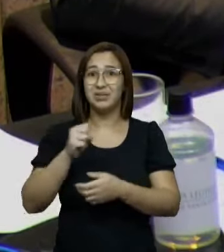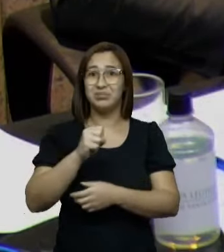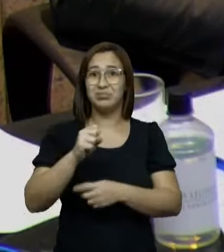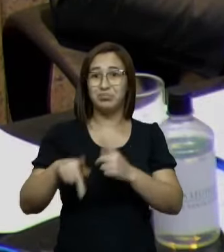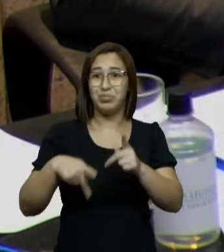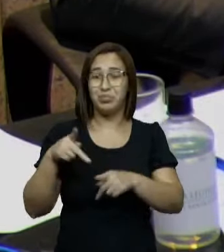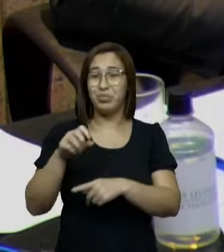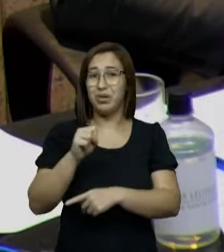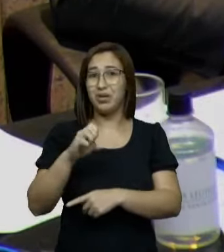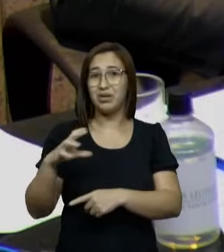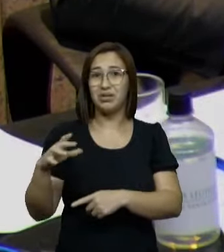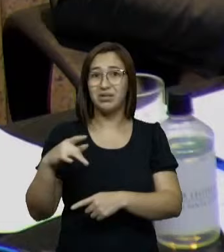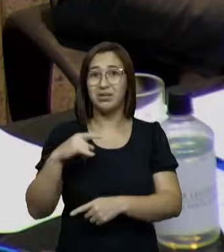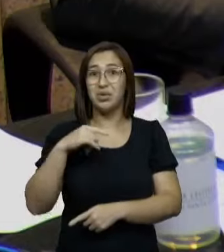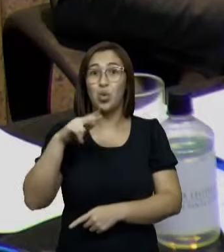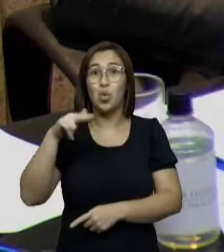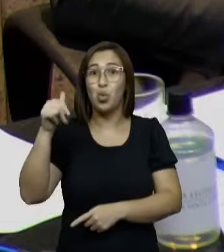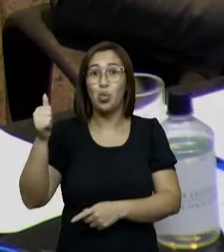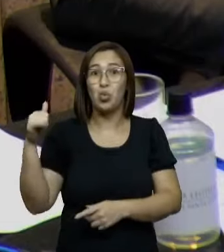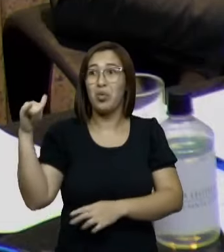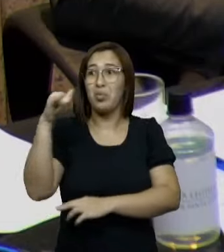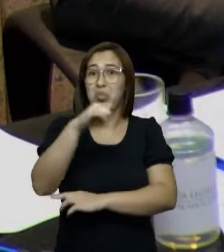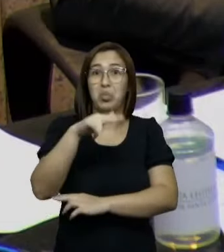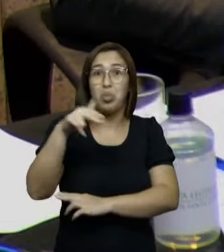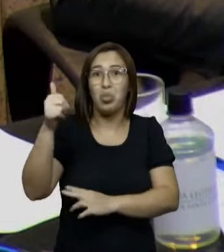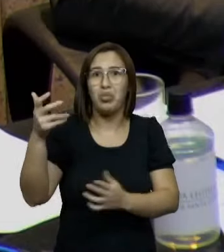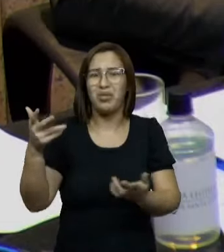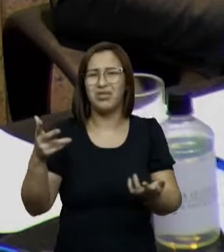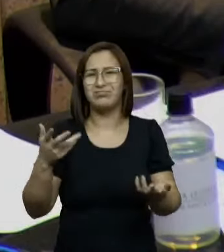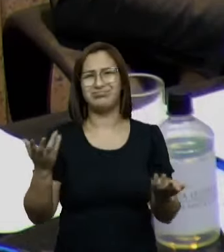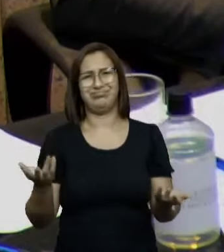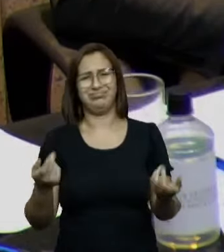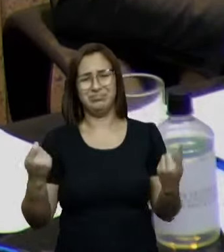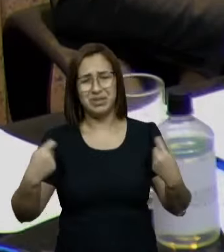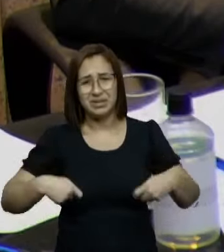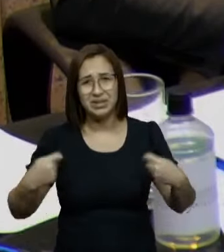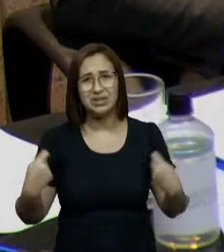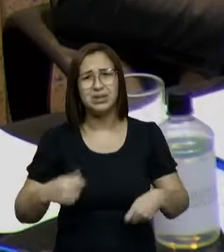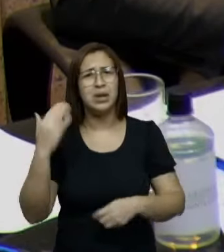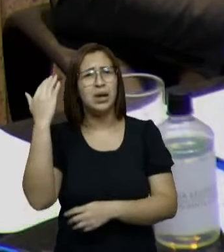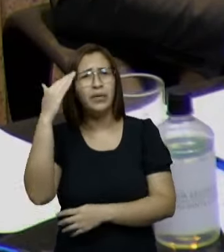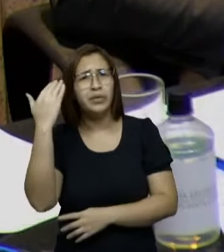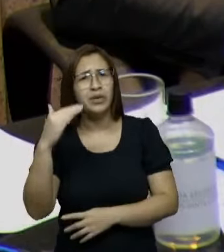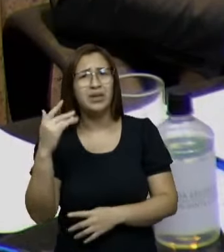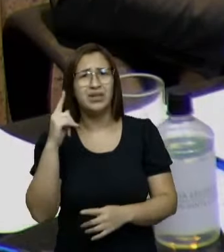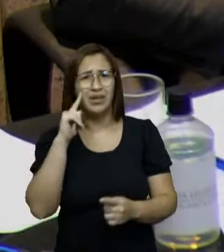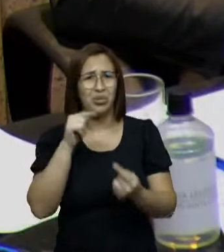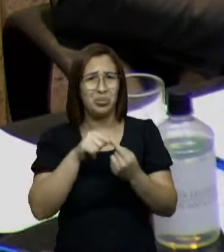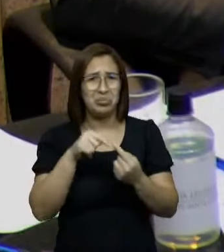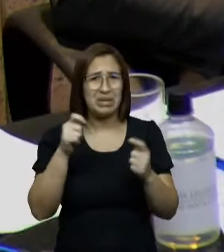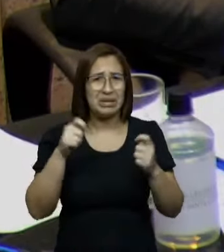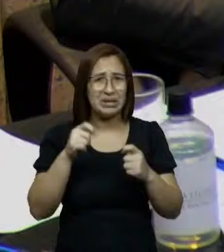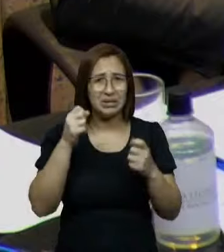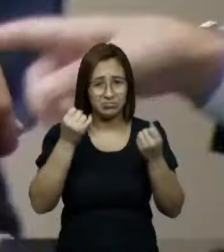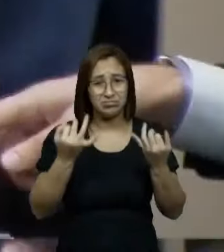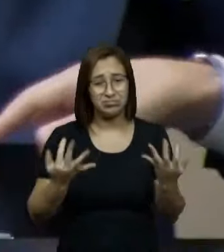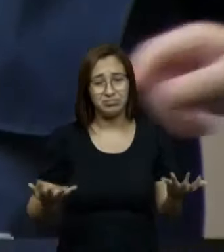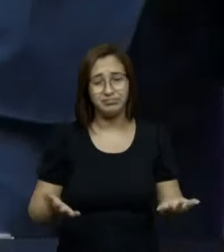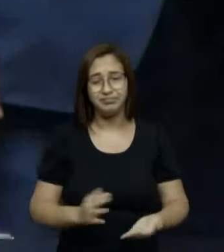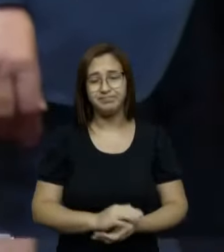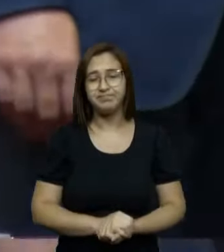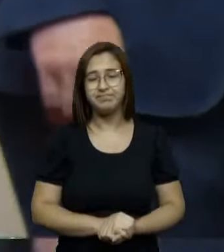gente gastando 5 milhões de reais para transporte prisioneiro, tem que entender se isso faz algum sentido, né? Obrigado.